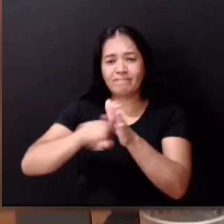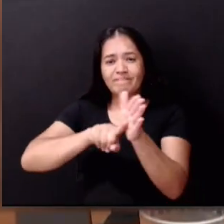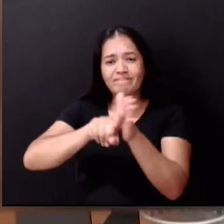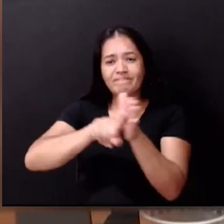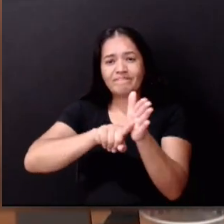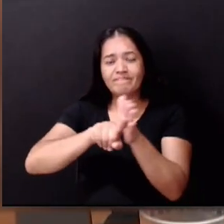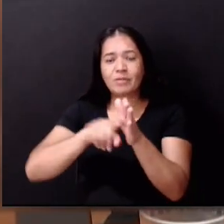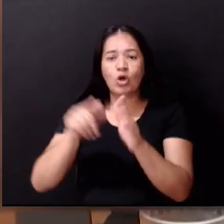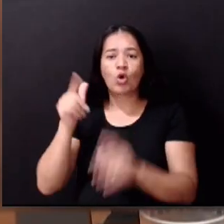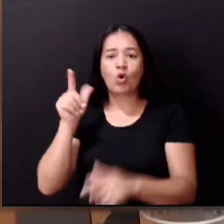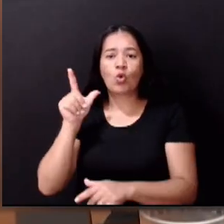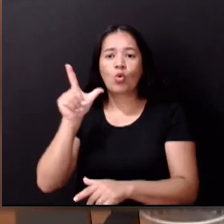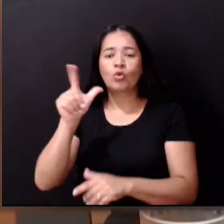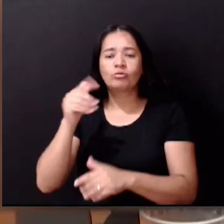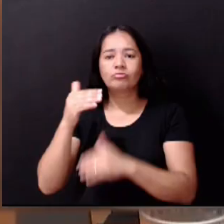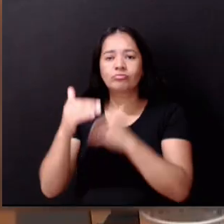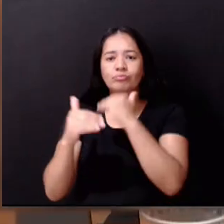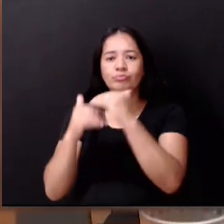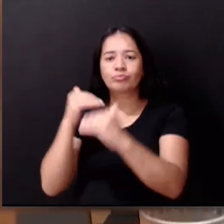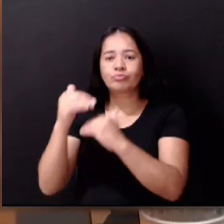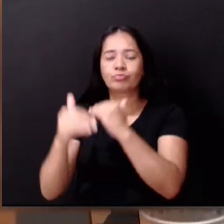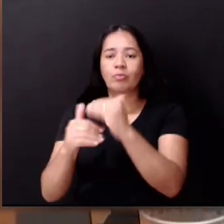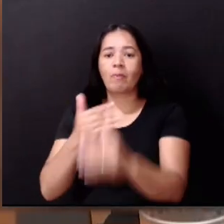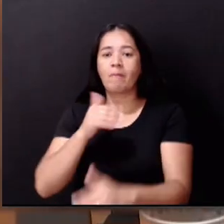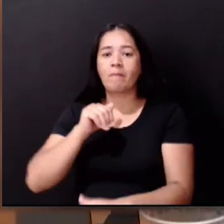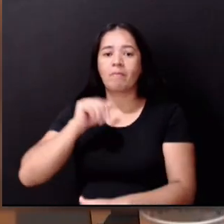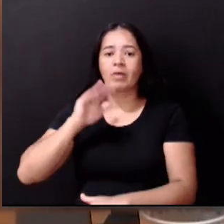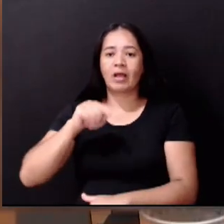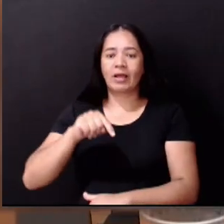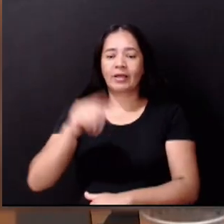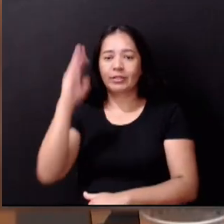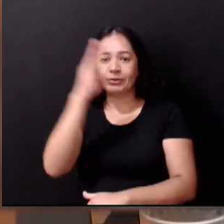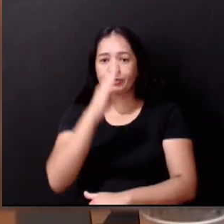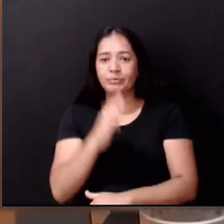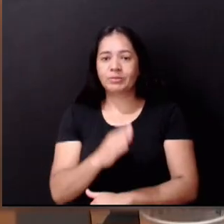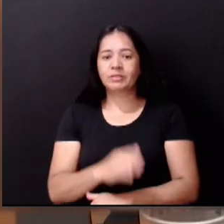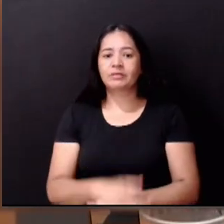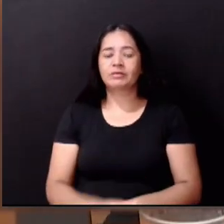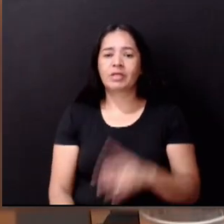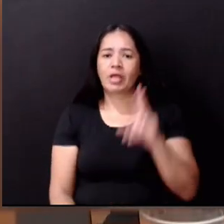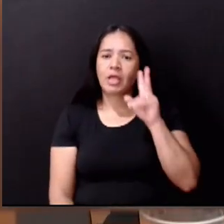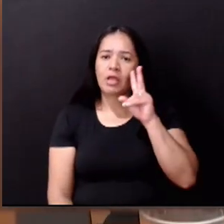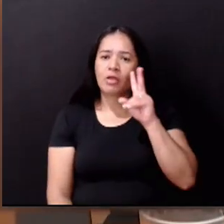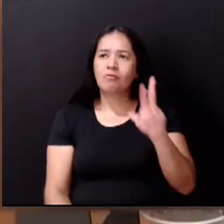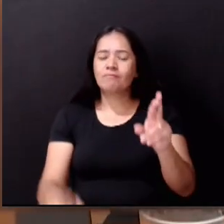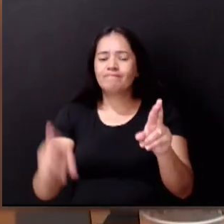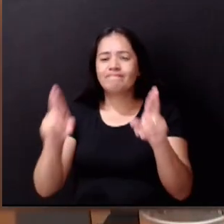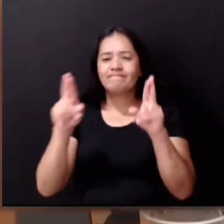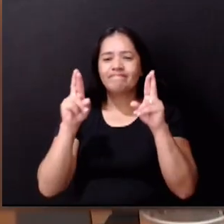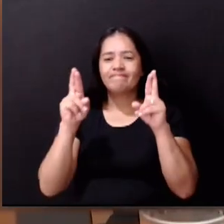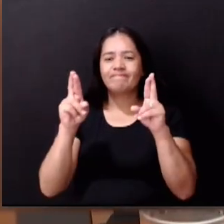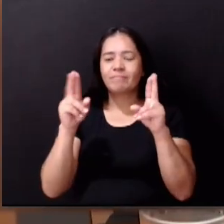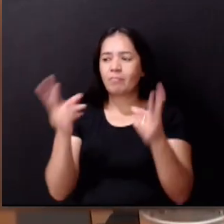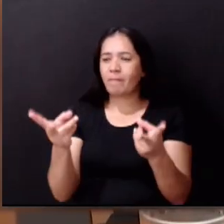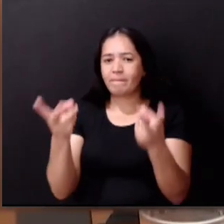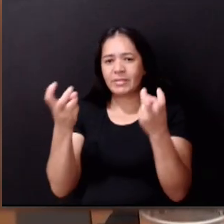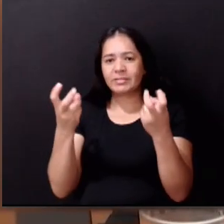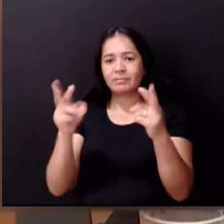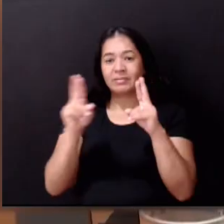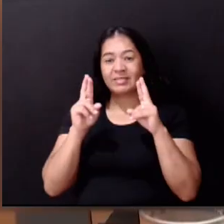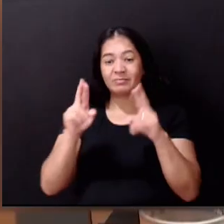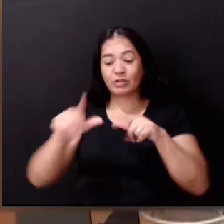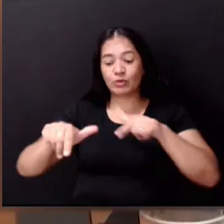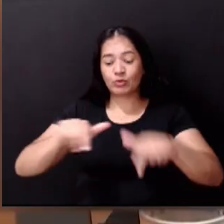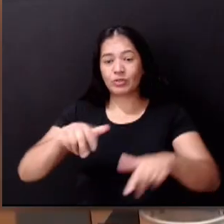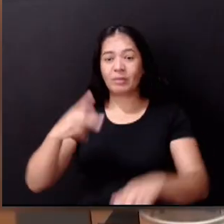caminhar cada vez mais aqui no nosso país, eu vi muita esperança nesse trabalho deles. E é isso que eu quis levar para a